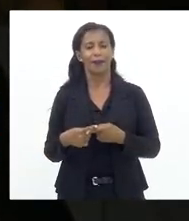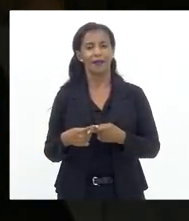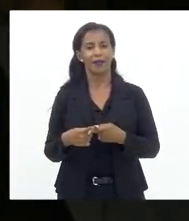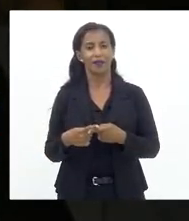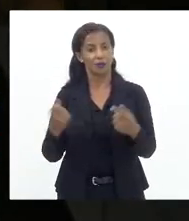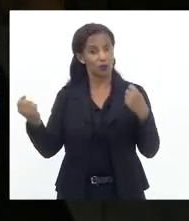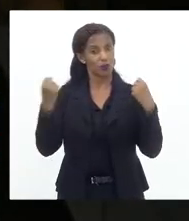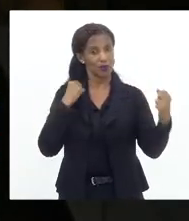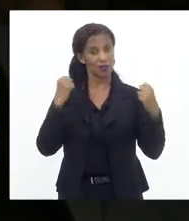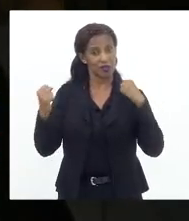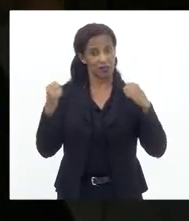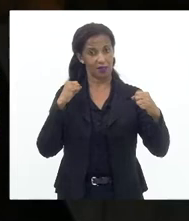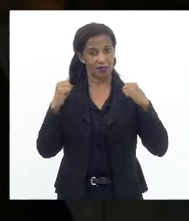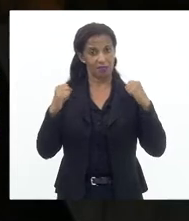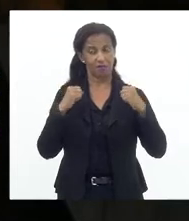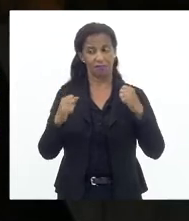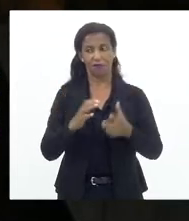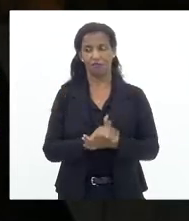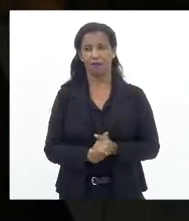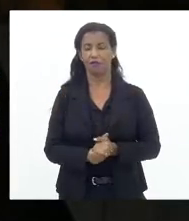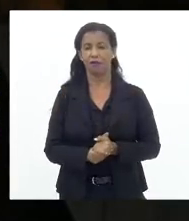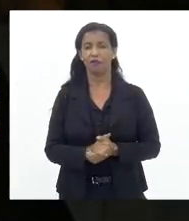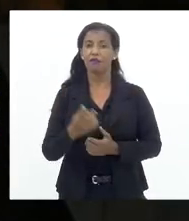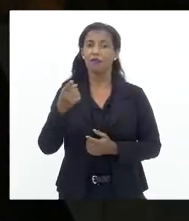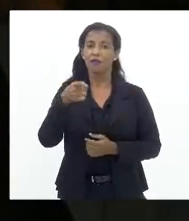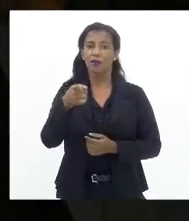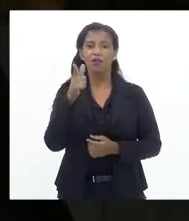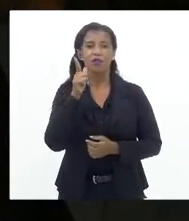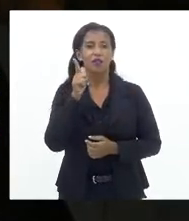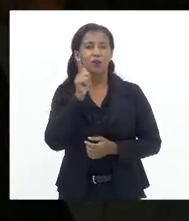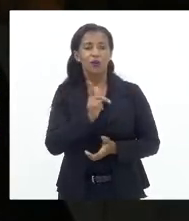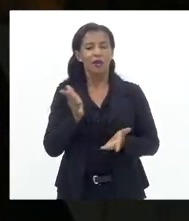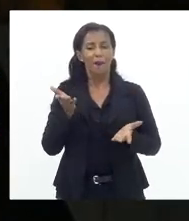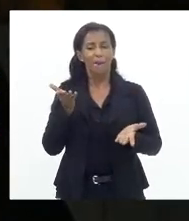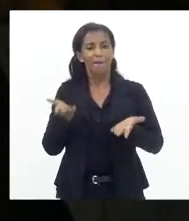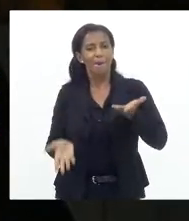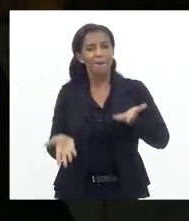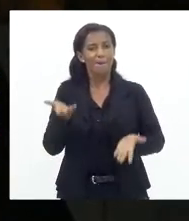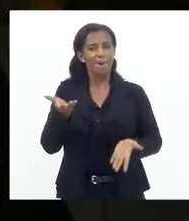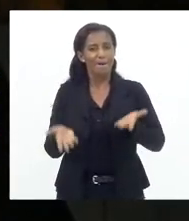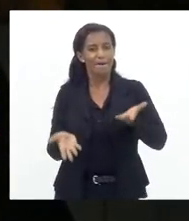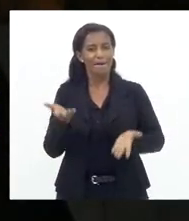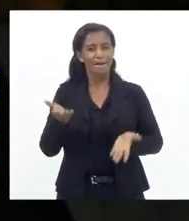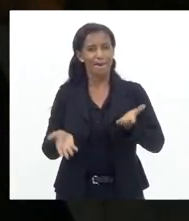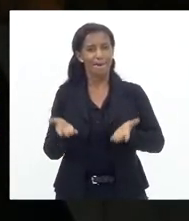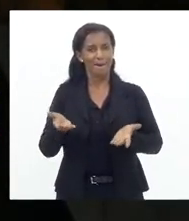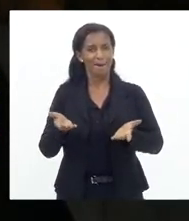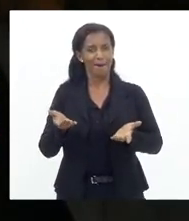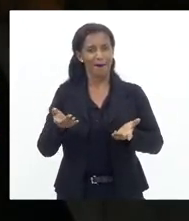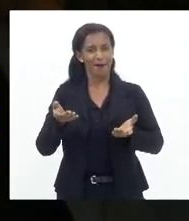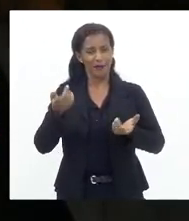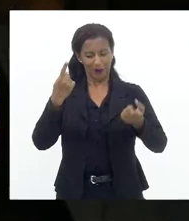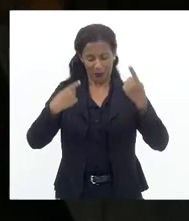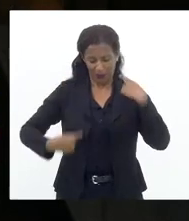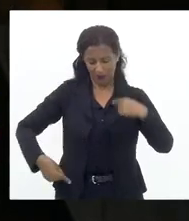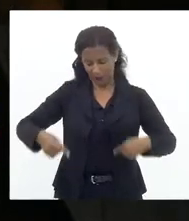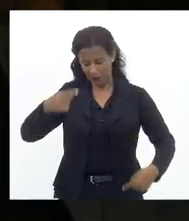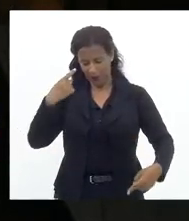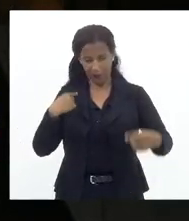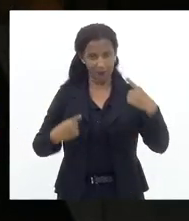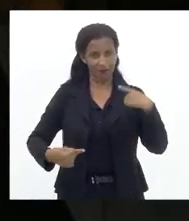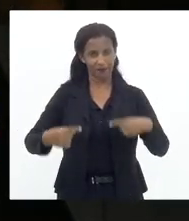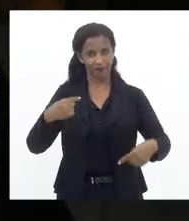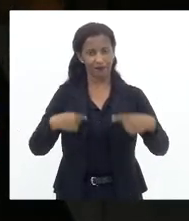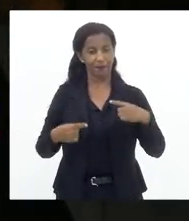através do exercício físico você equilibre e os seus hormônios equilibre